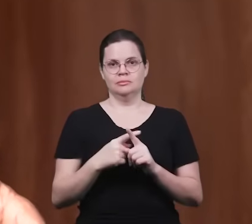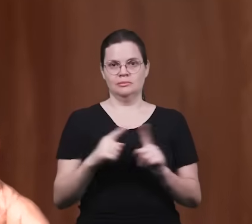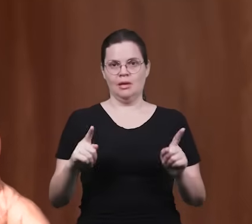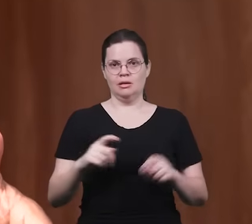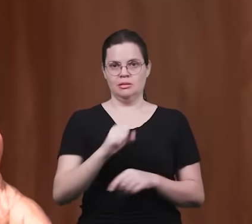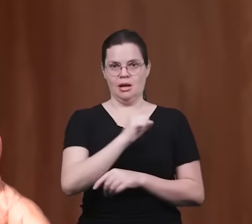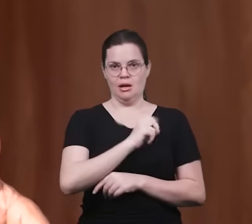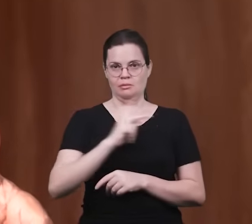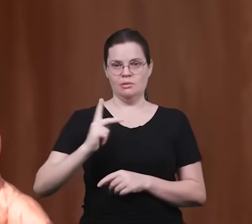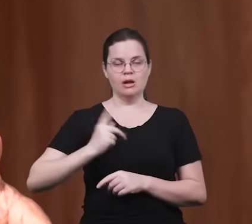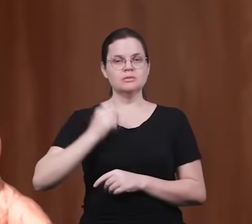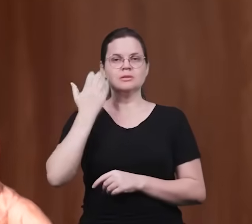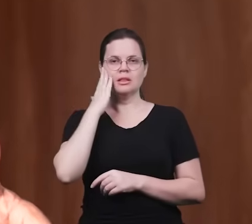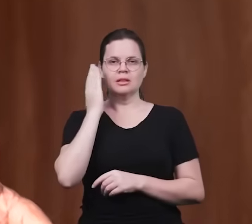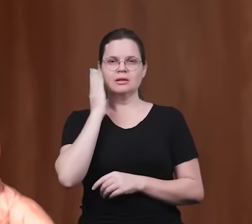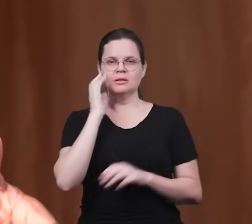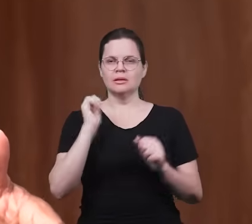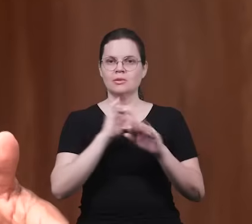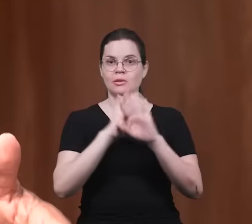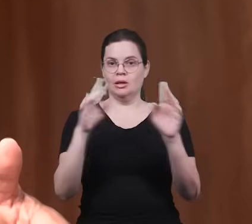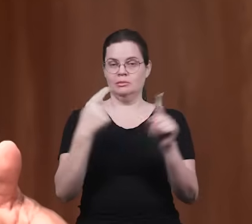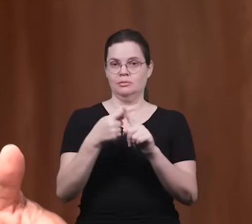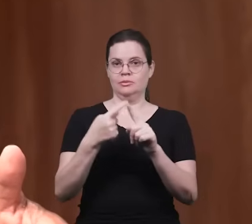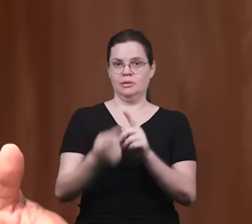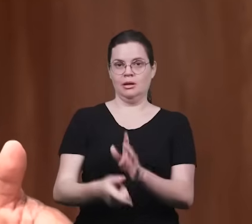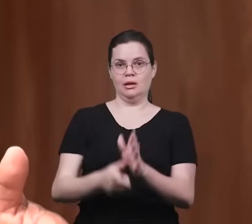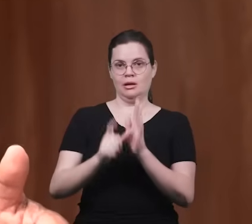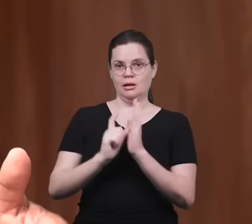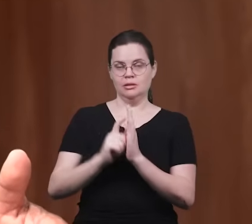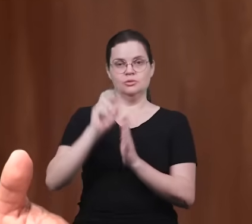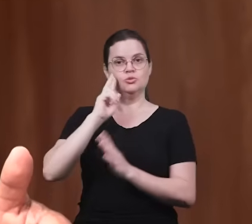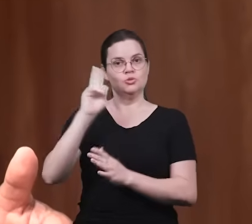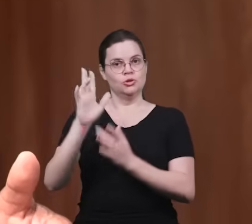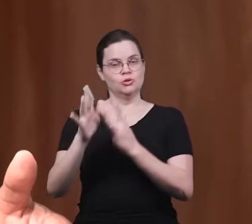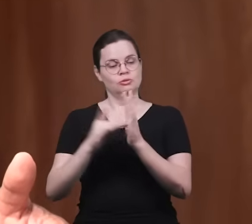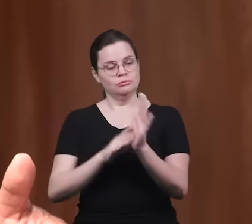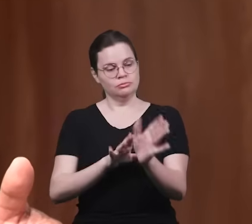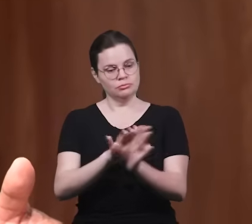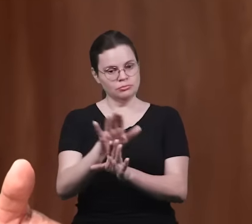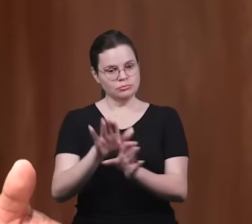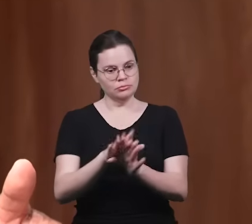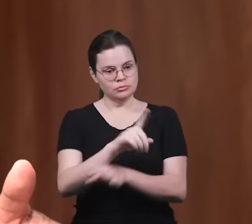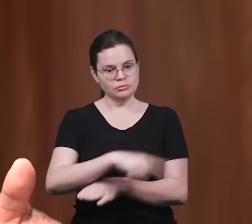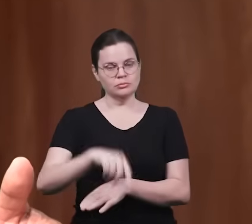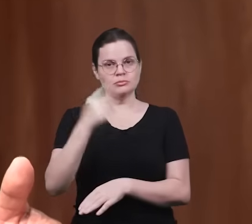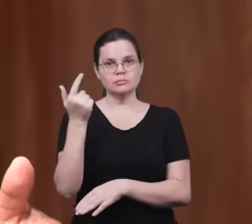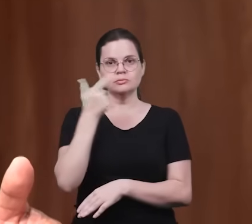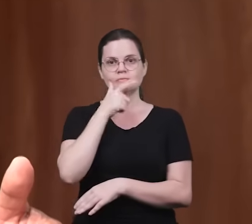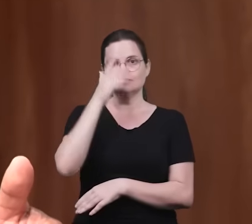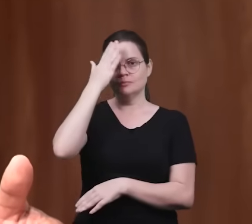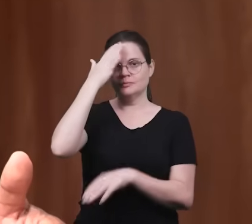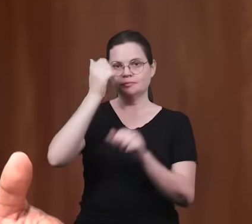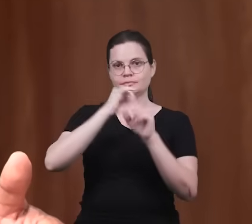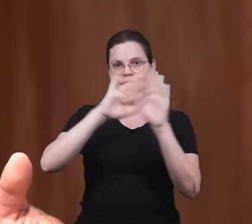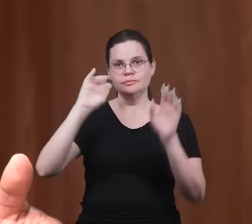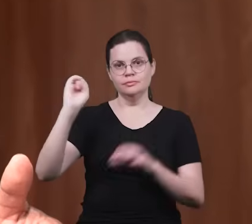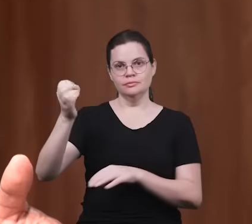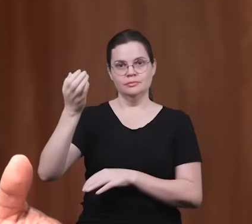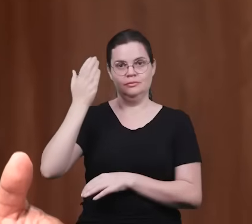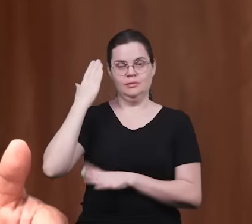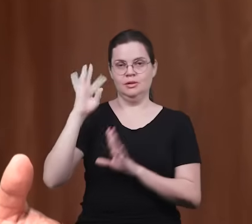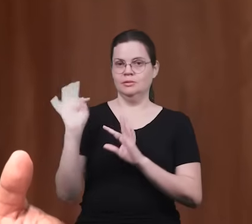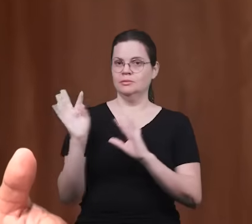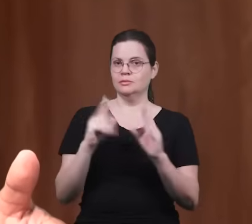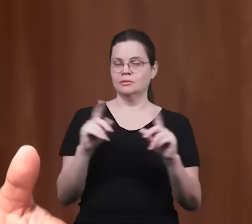os apóstolos entenderam porque eles foram instruídos pelo Senhor e eles alcançaram a revelação e